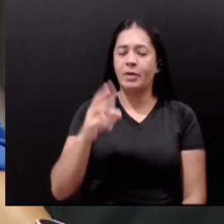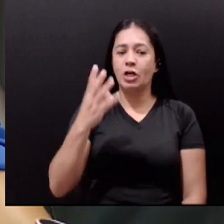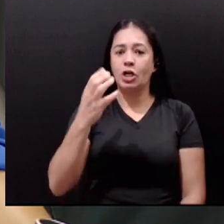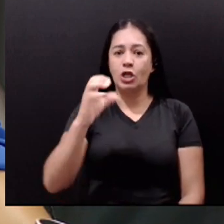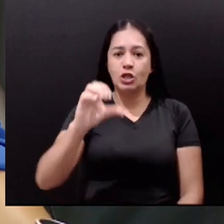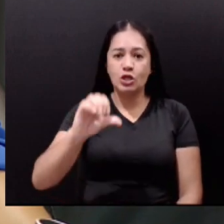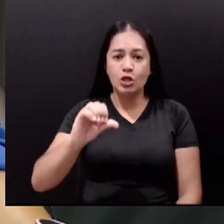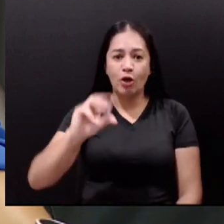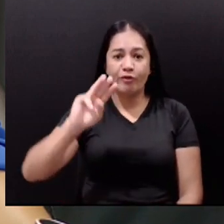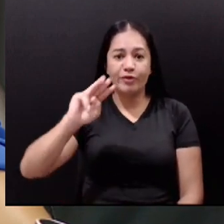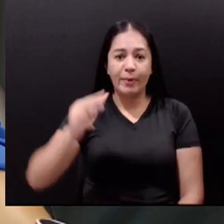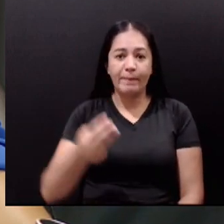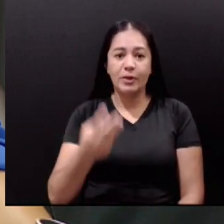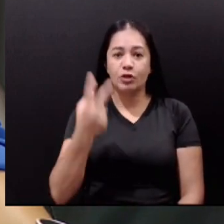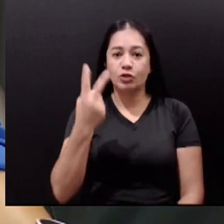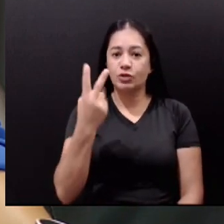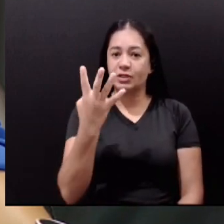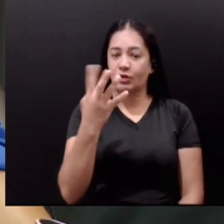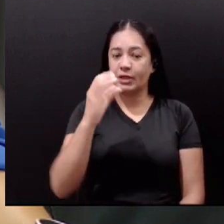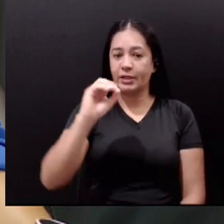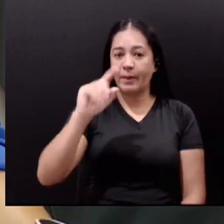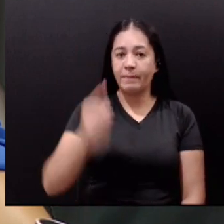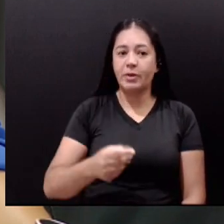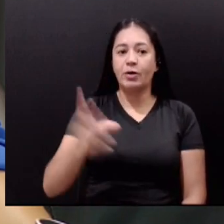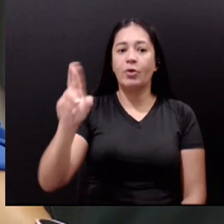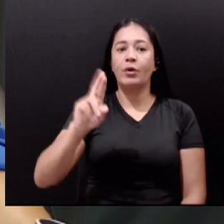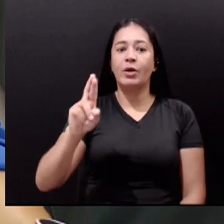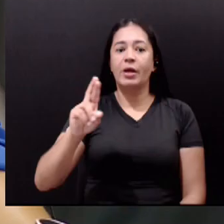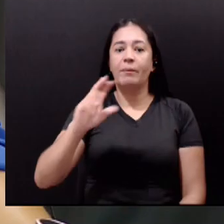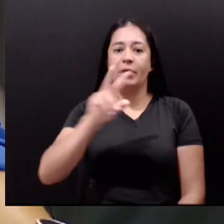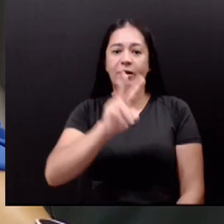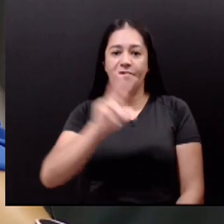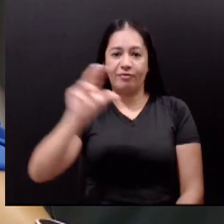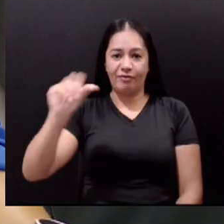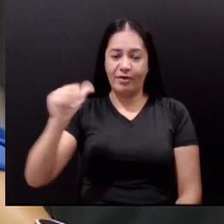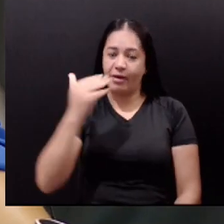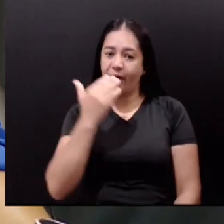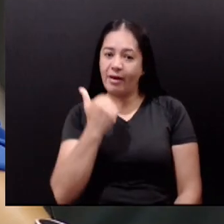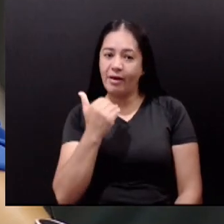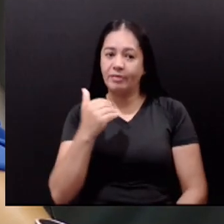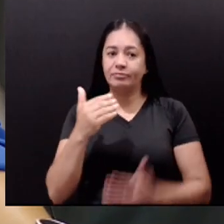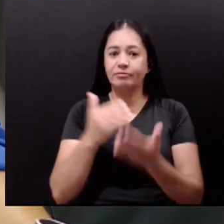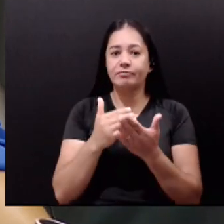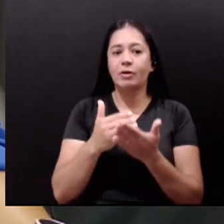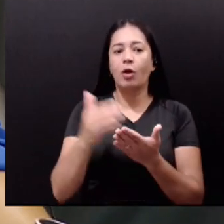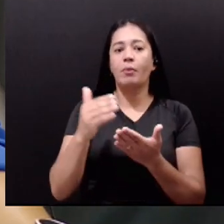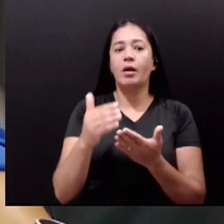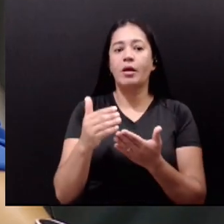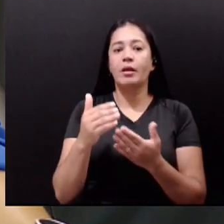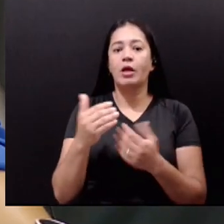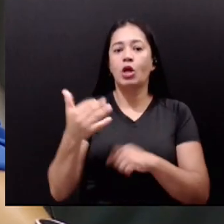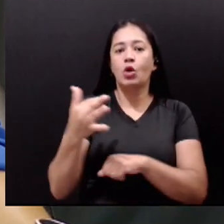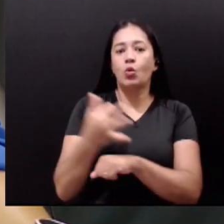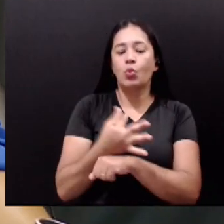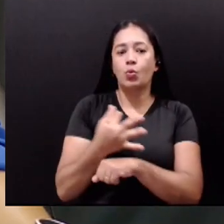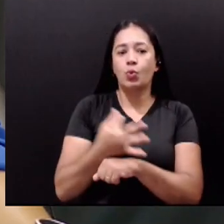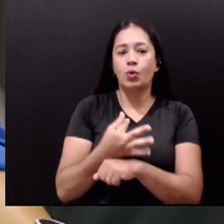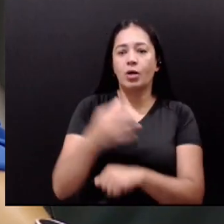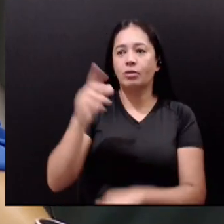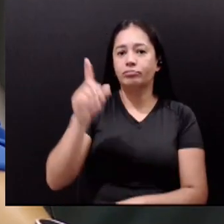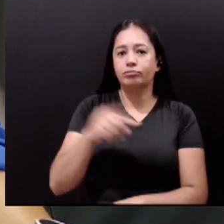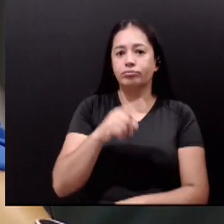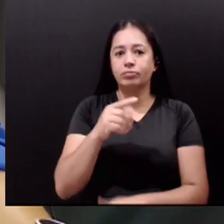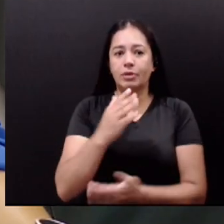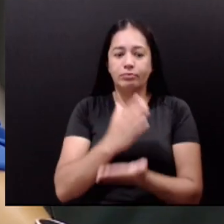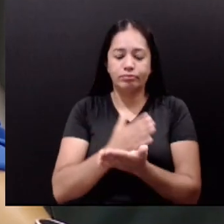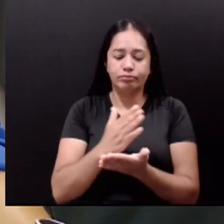9.240.000 para auxílio alimentação, sendo que a abertura de crédito adicional especial ela é suportada pela anulação parcial da dotação no